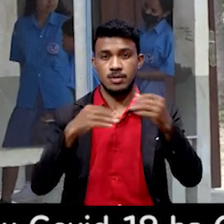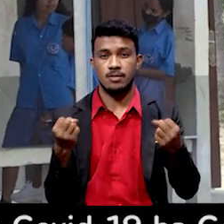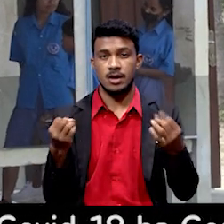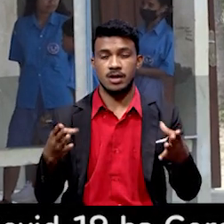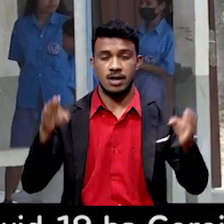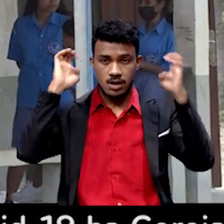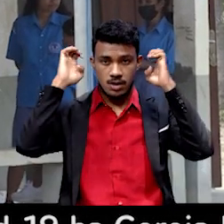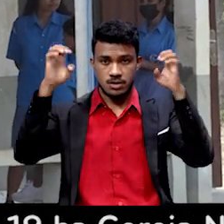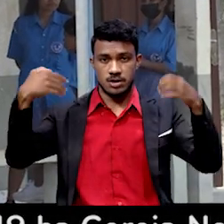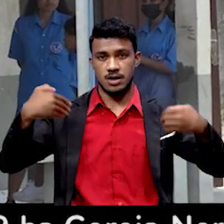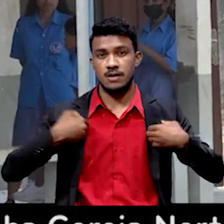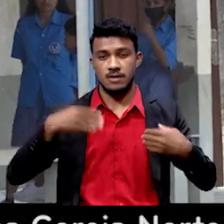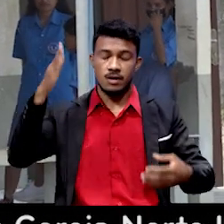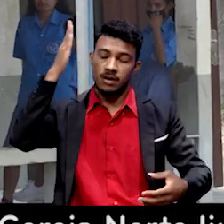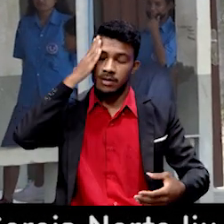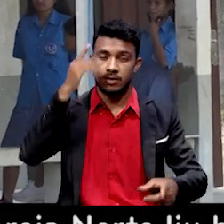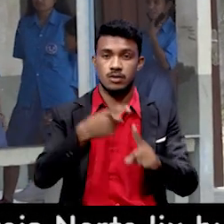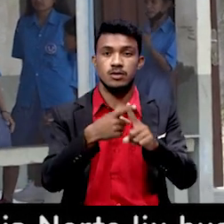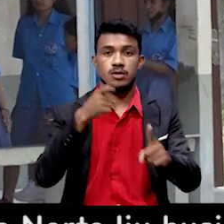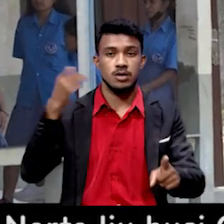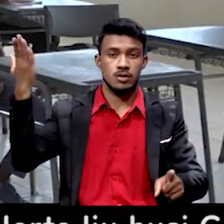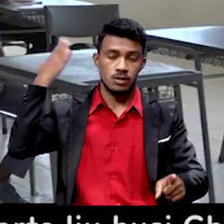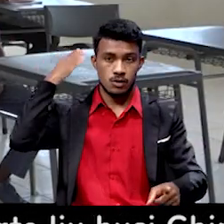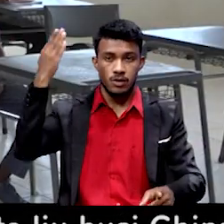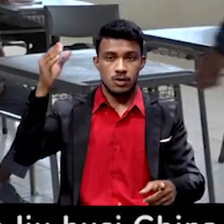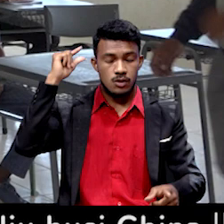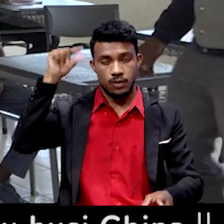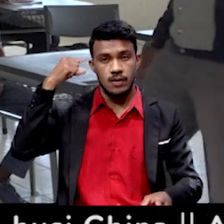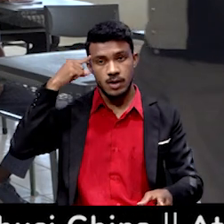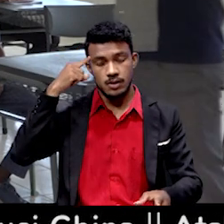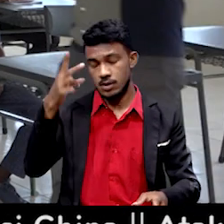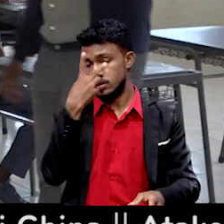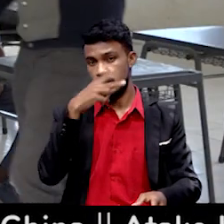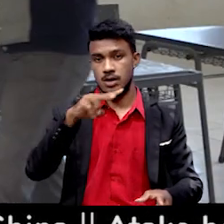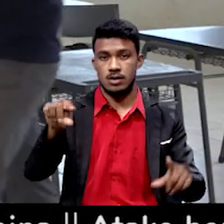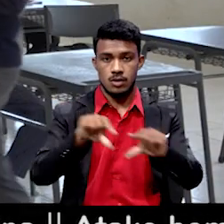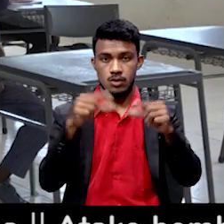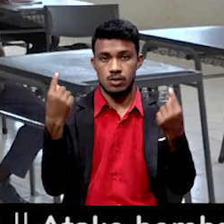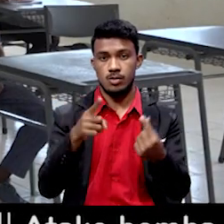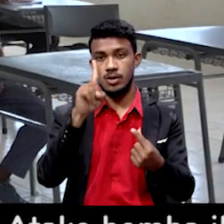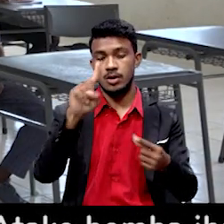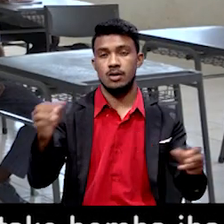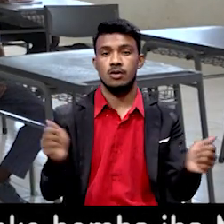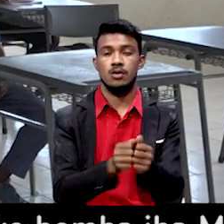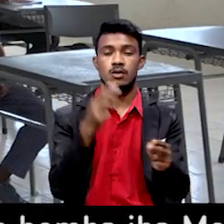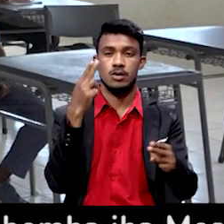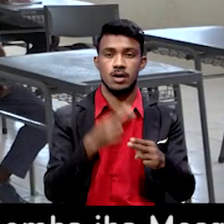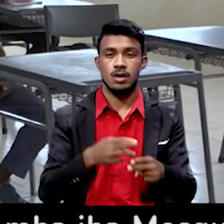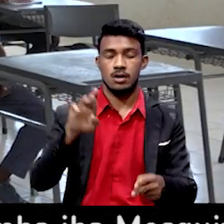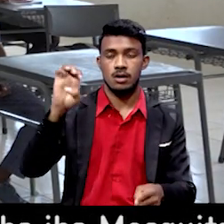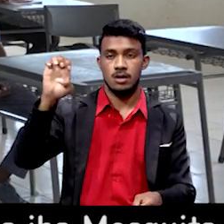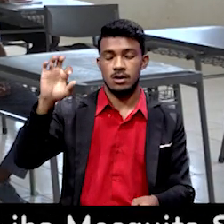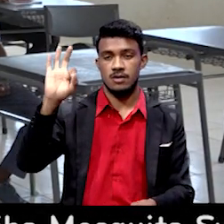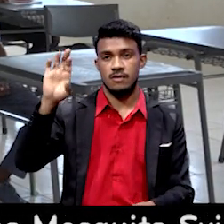educação, hamosu ideia husi ex-governante sira, hode hari o grupo ida honaran reflexão com